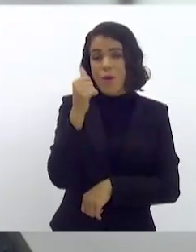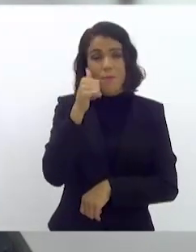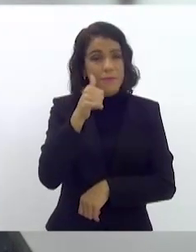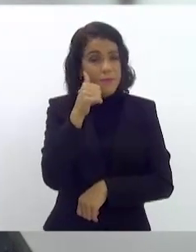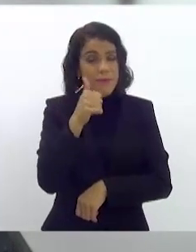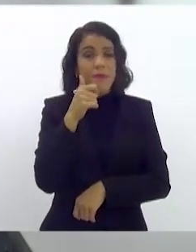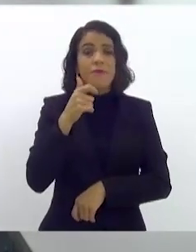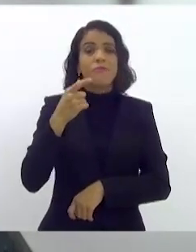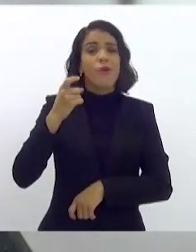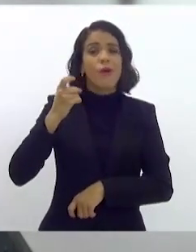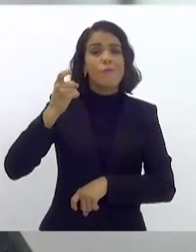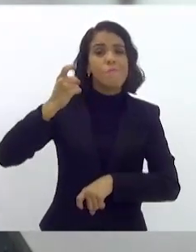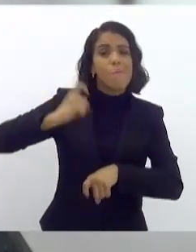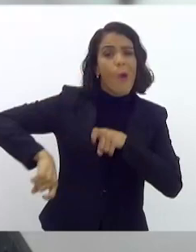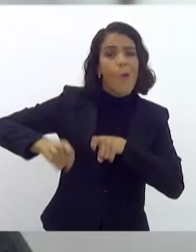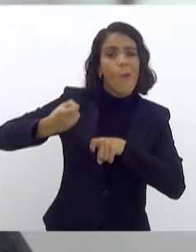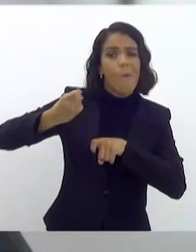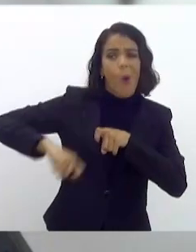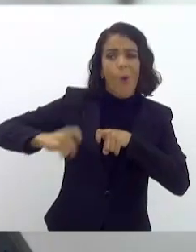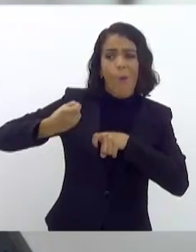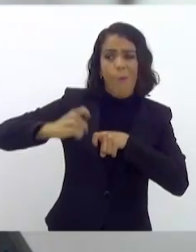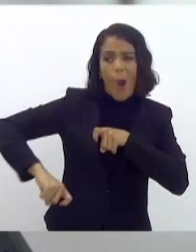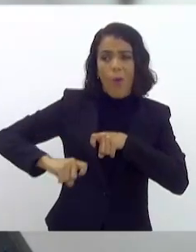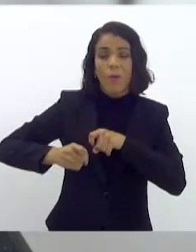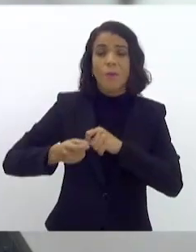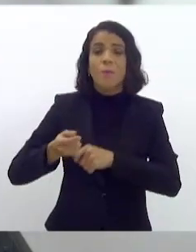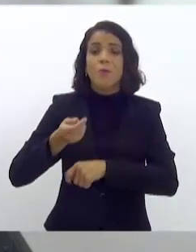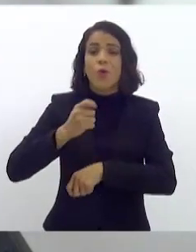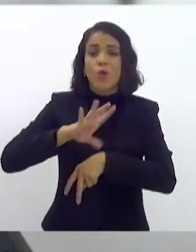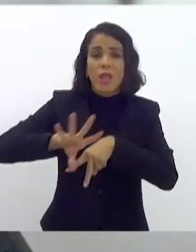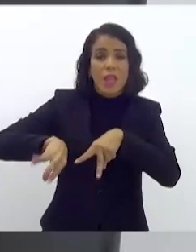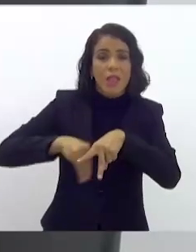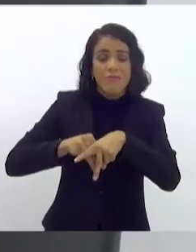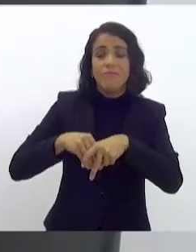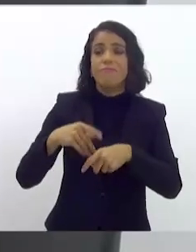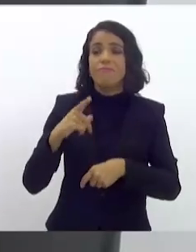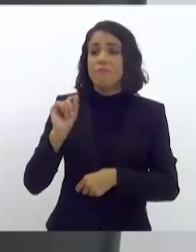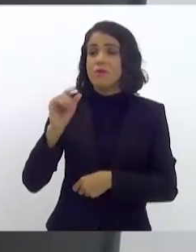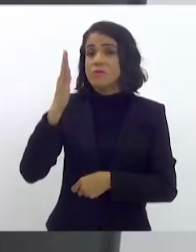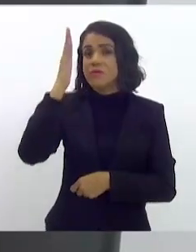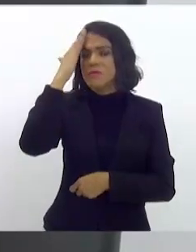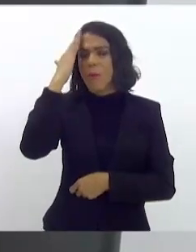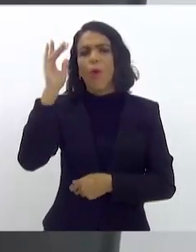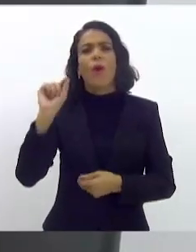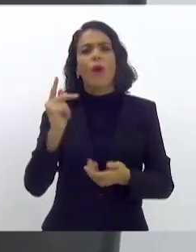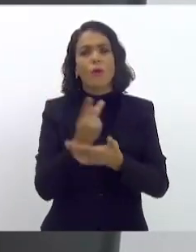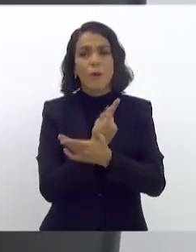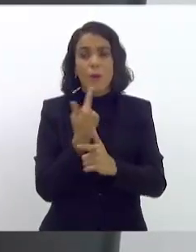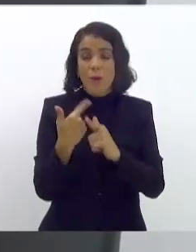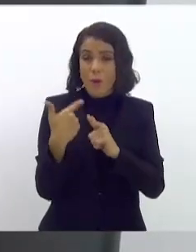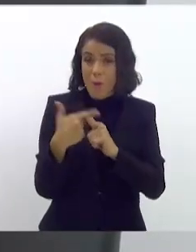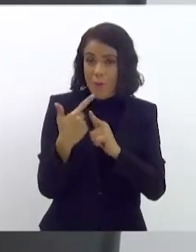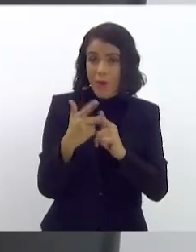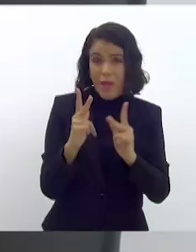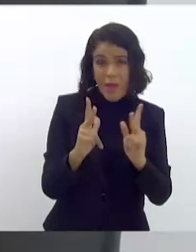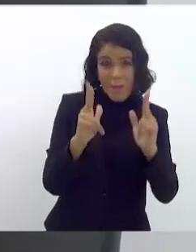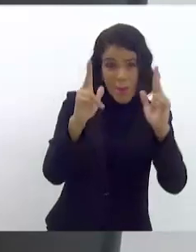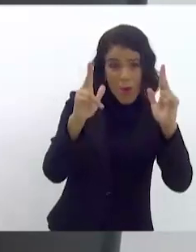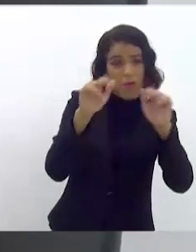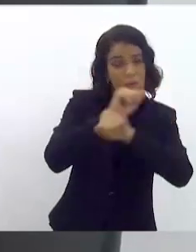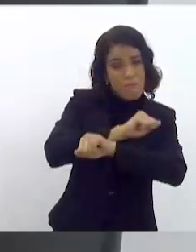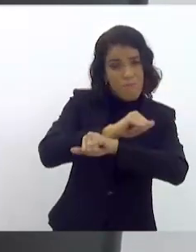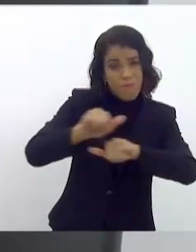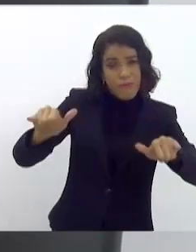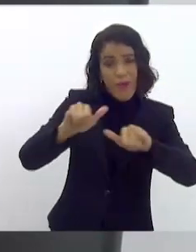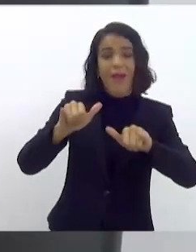foi violentada por traficantes e que só se soube do que tinha acontecido com ela porque as cenas daquele ato foram